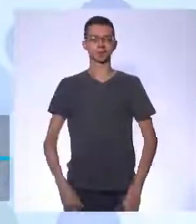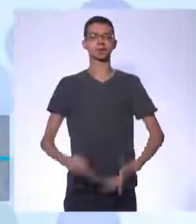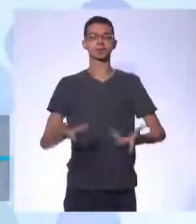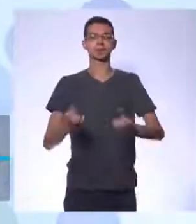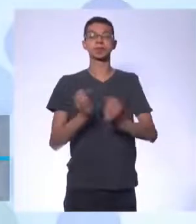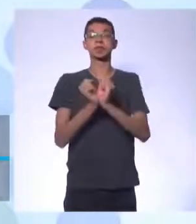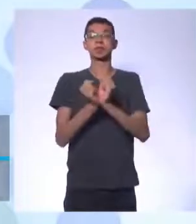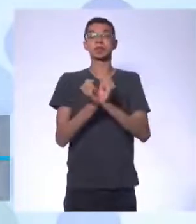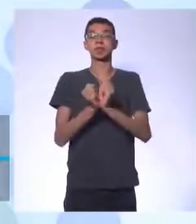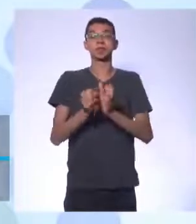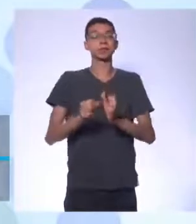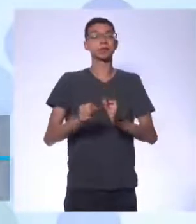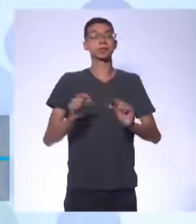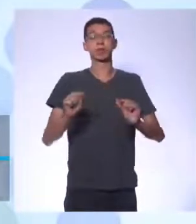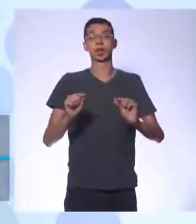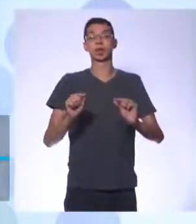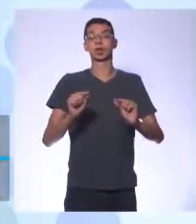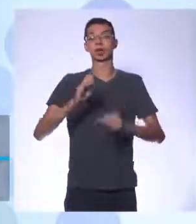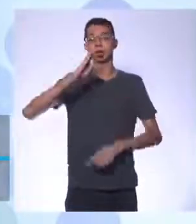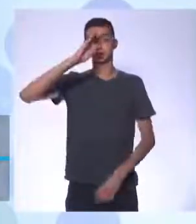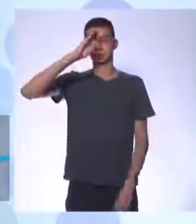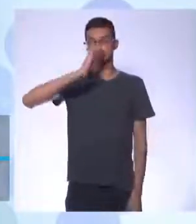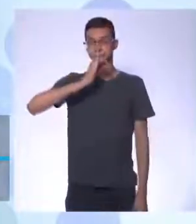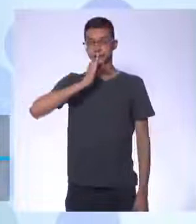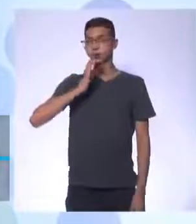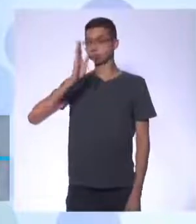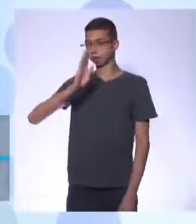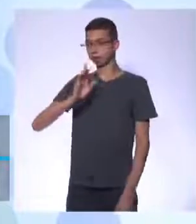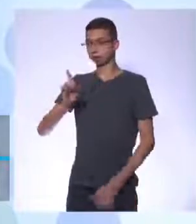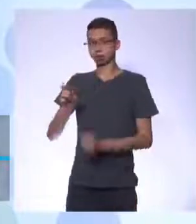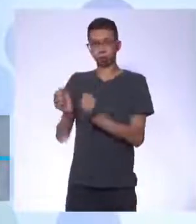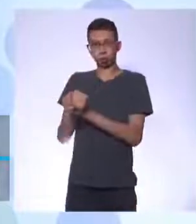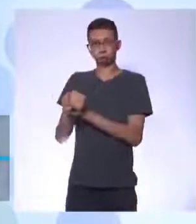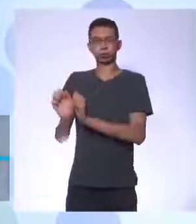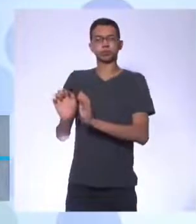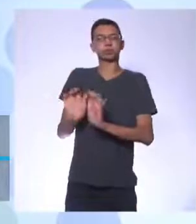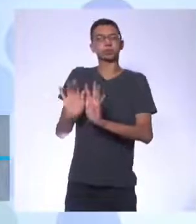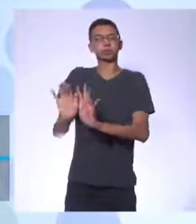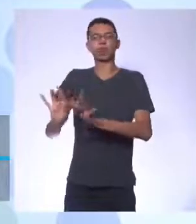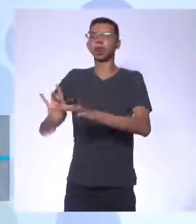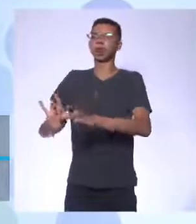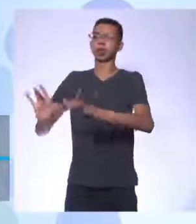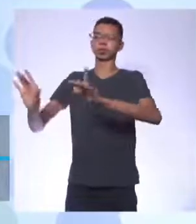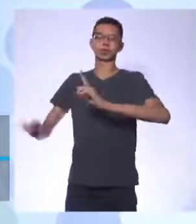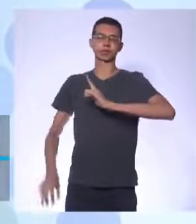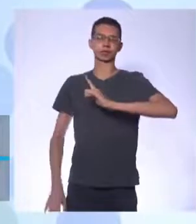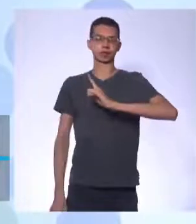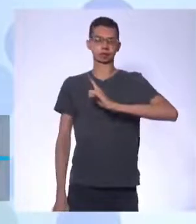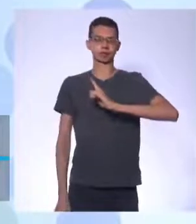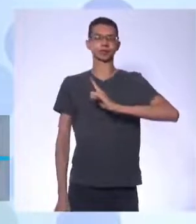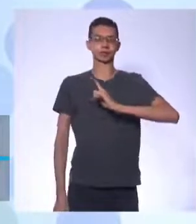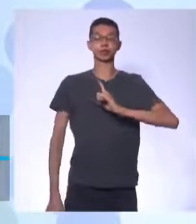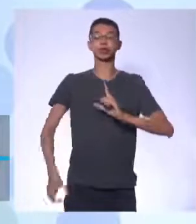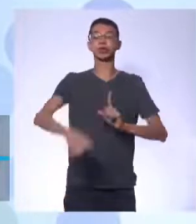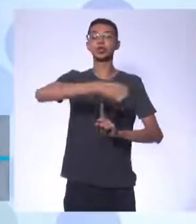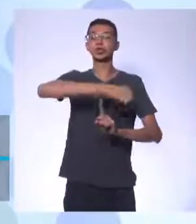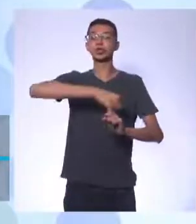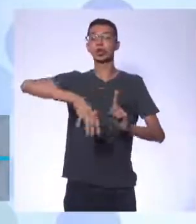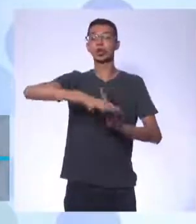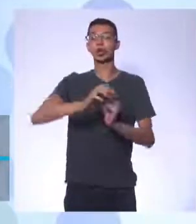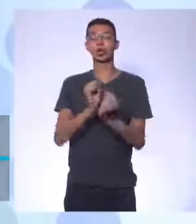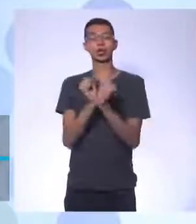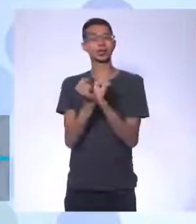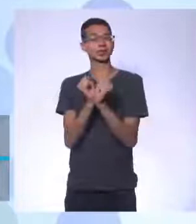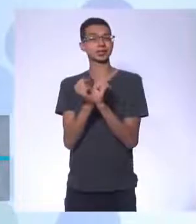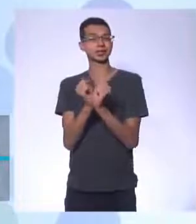fileiras do Exército Brasileiro, você vai ganhar em troca a liberdade. E aí, numa sociedade escravocrata, fica muito difícil